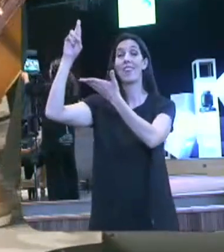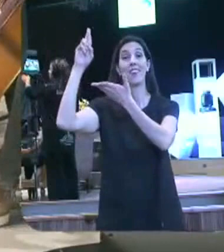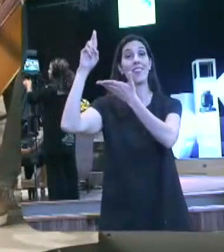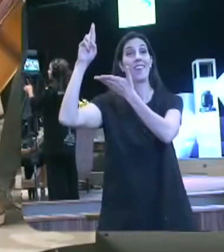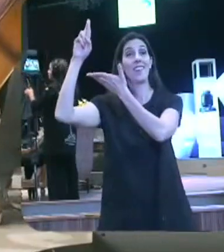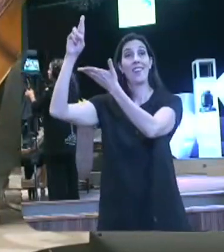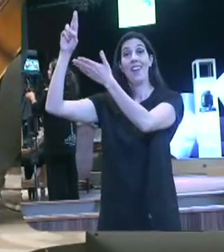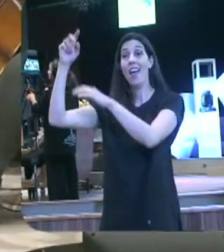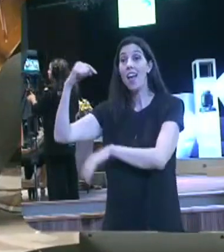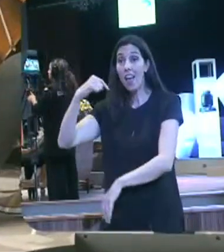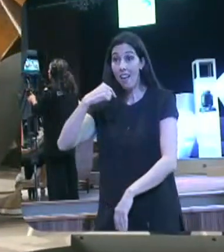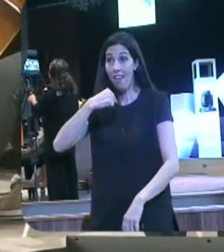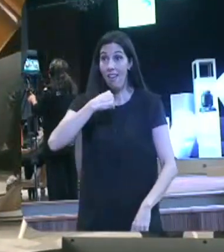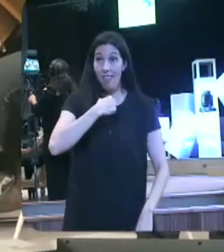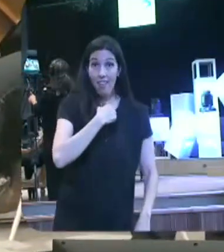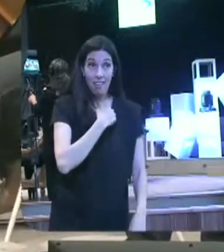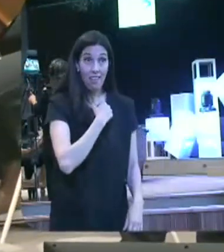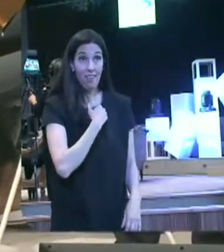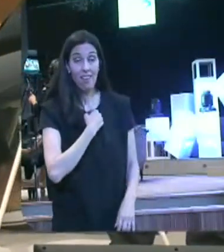Senhor, não posso